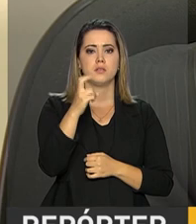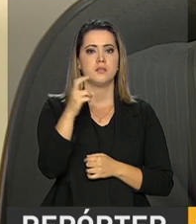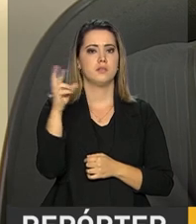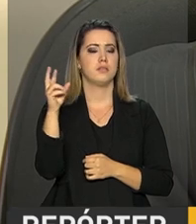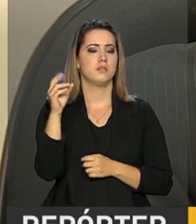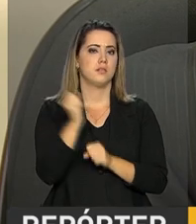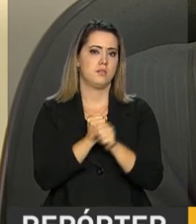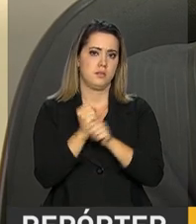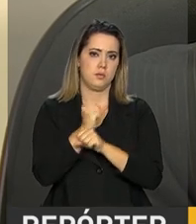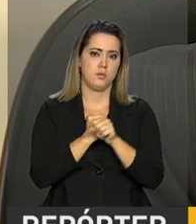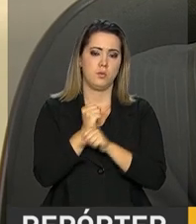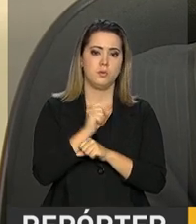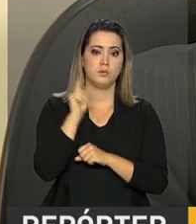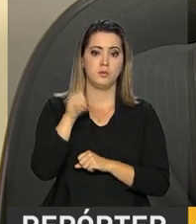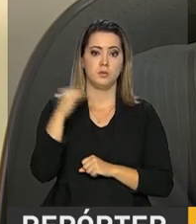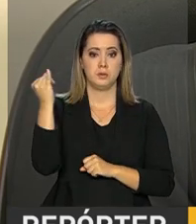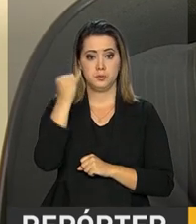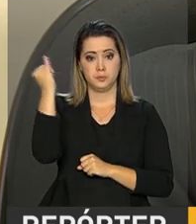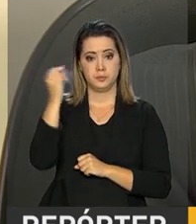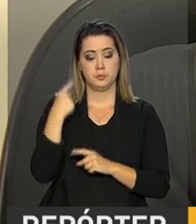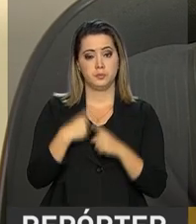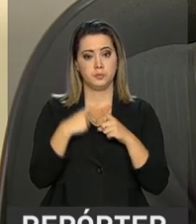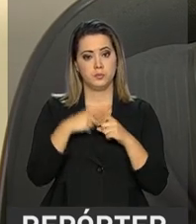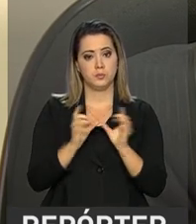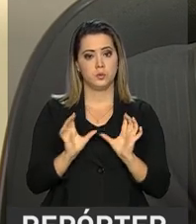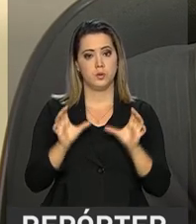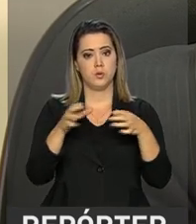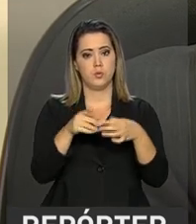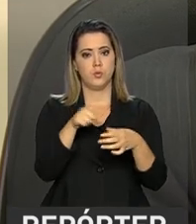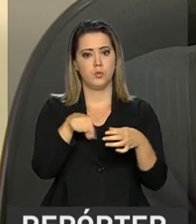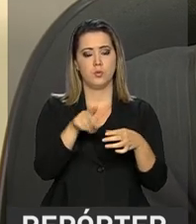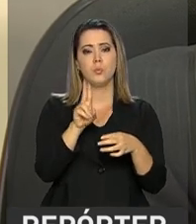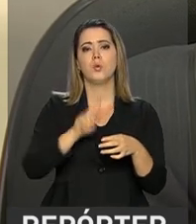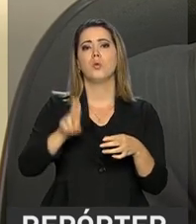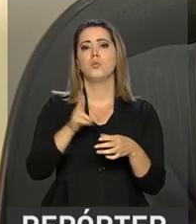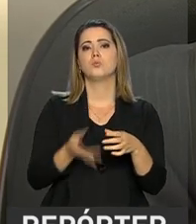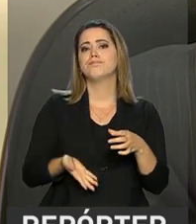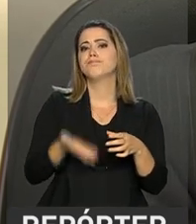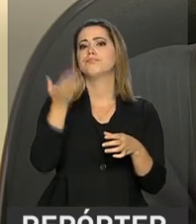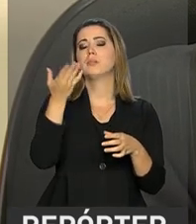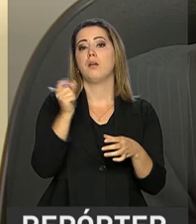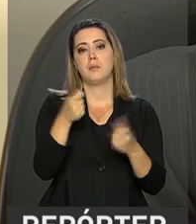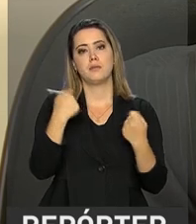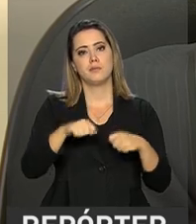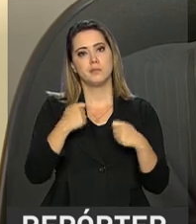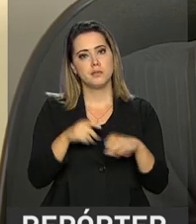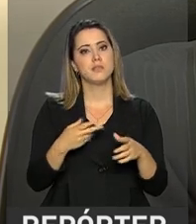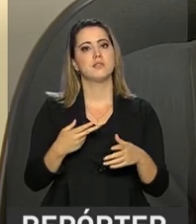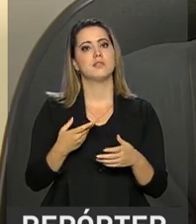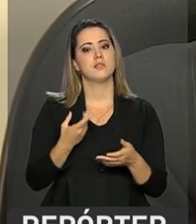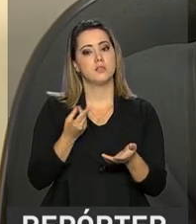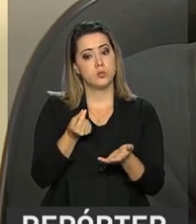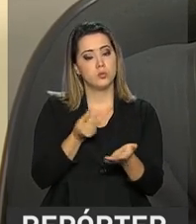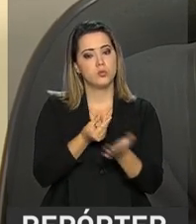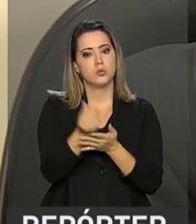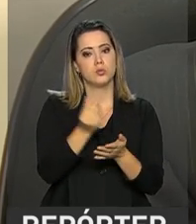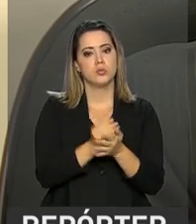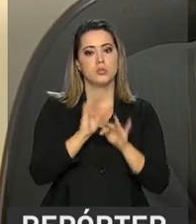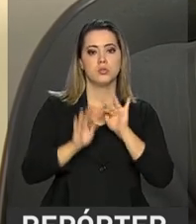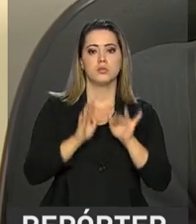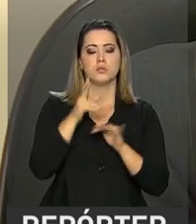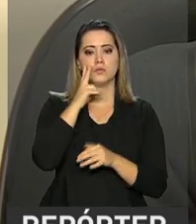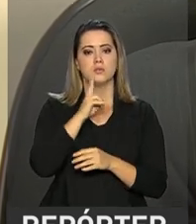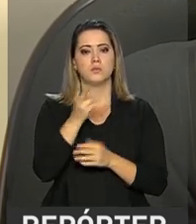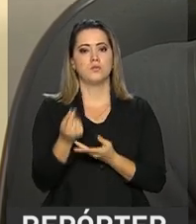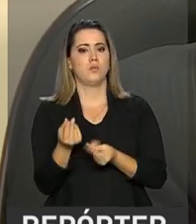anos, então isso vai ser muito importante porque é um segmento que consome muito, né, e tem necessidade. Então, de uma hora para outra, você vê